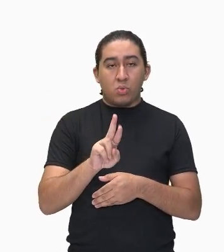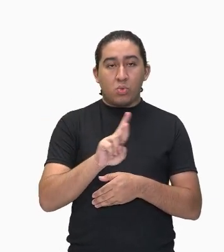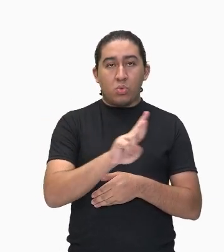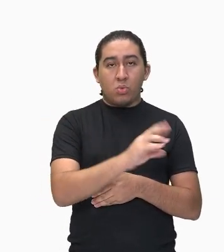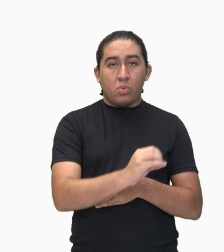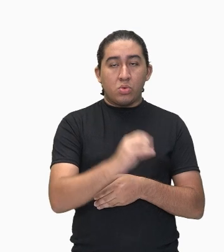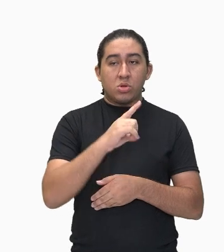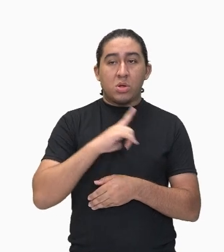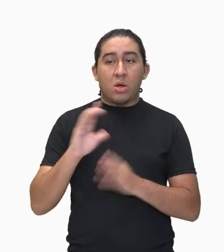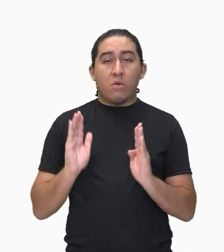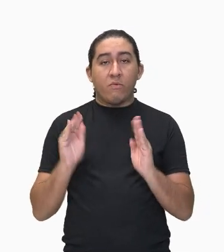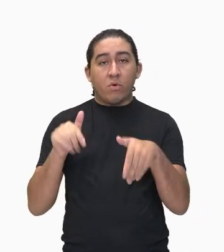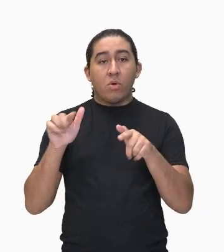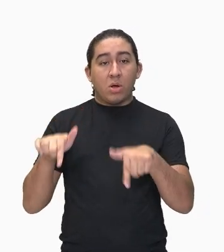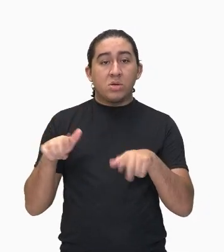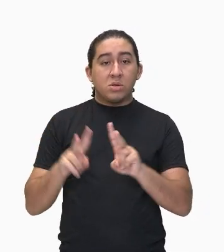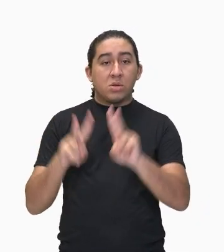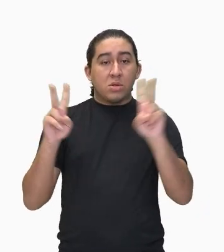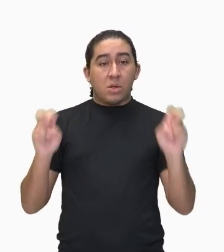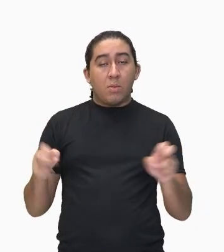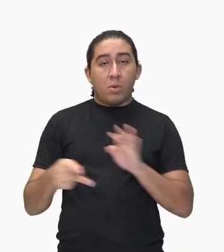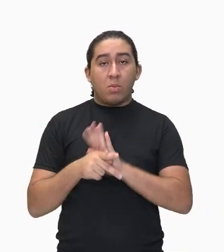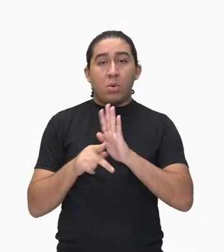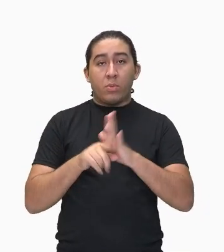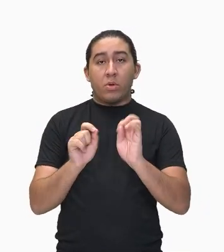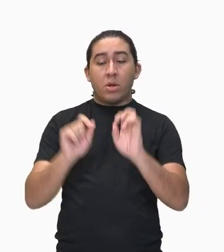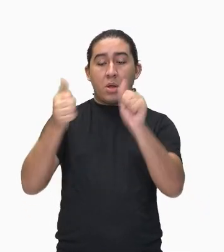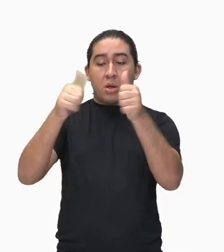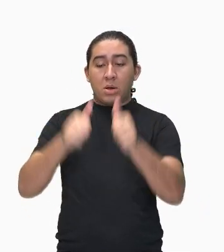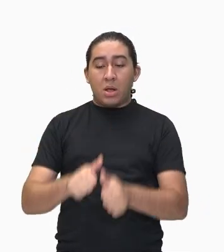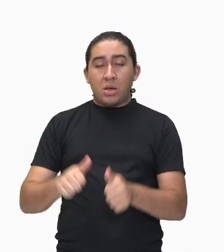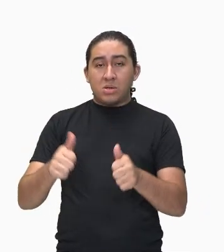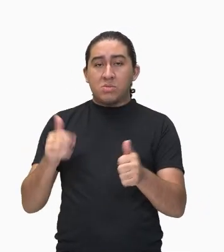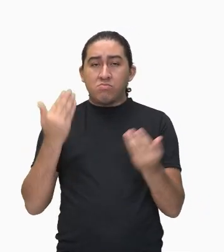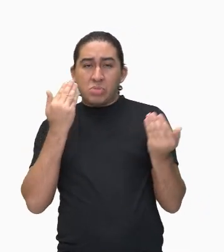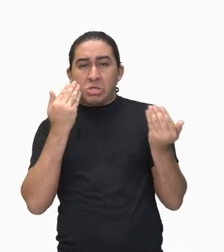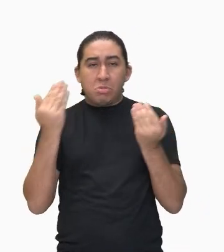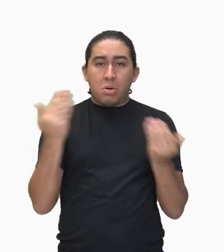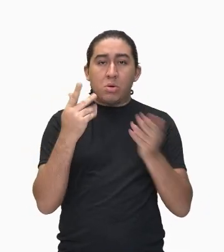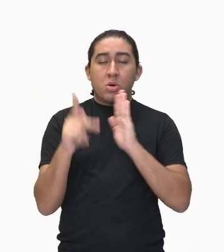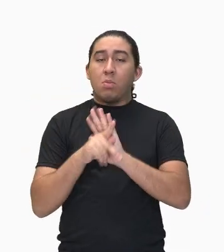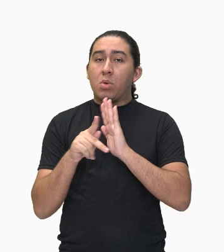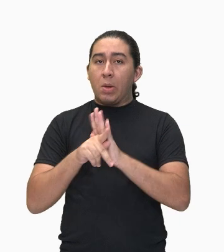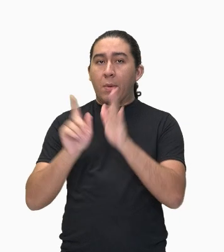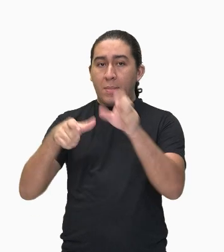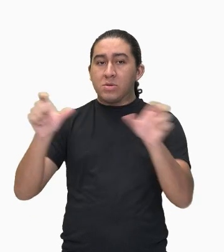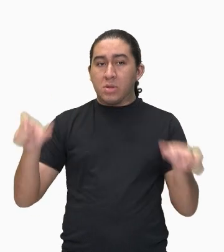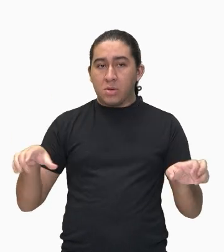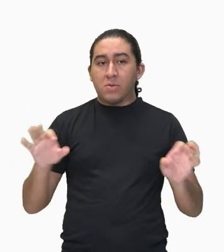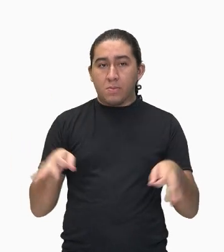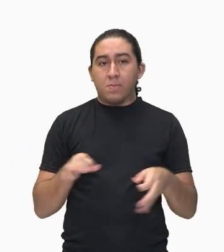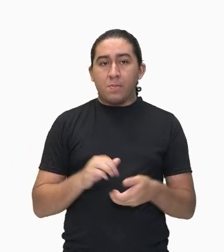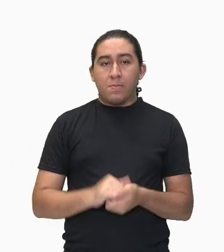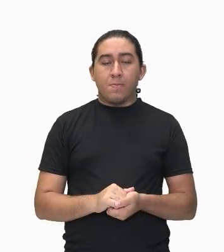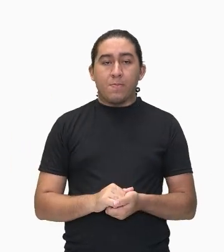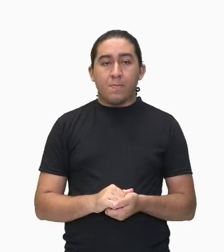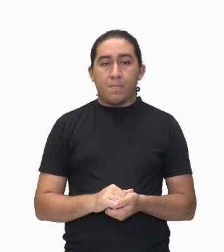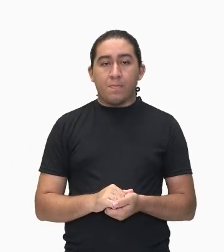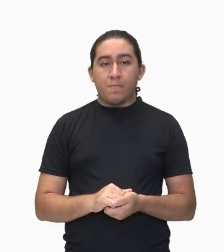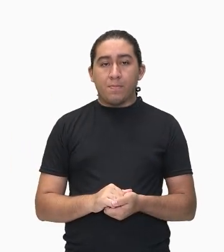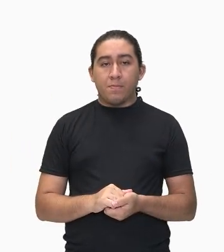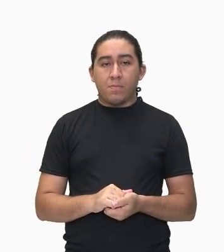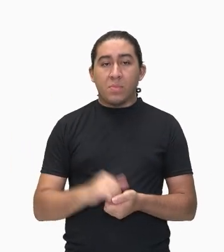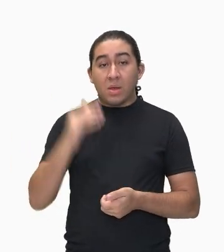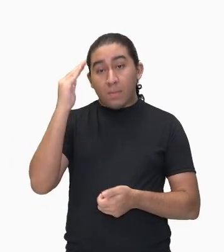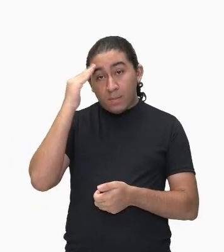mais essa questão da análise psicológica das personagens, né? Então, o principal